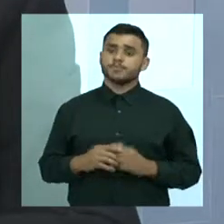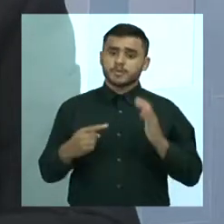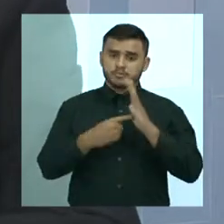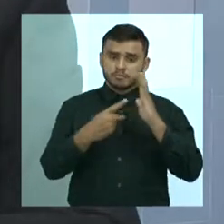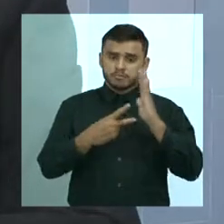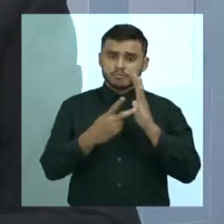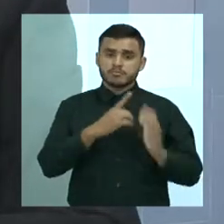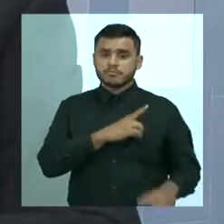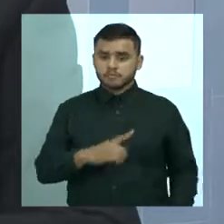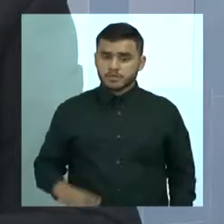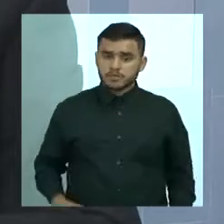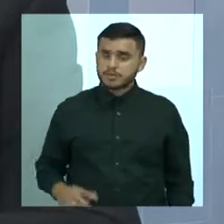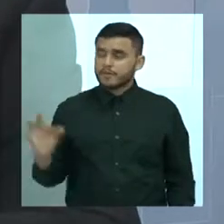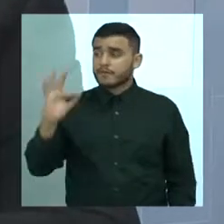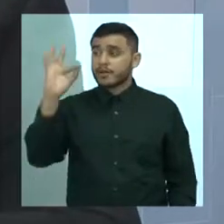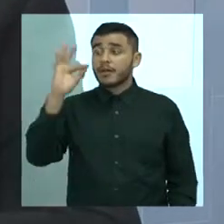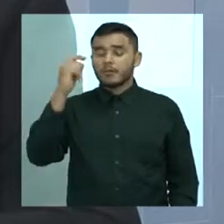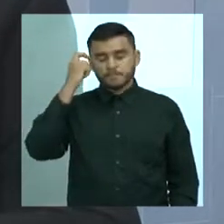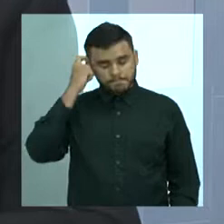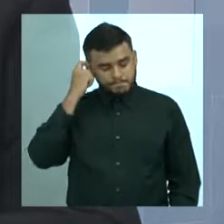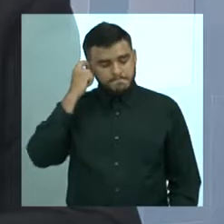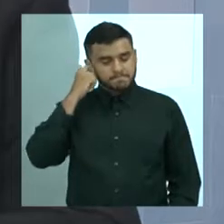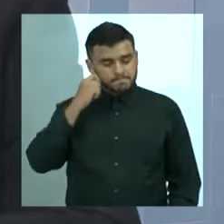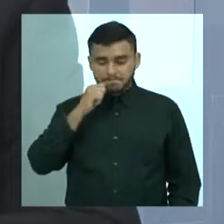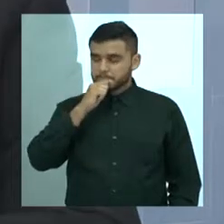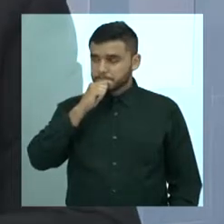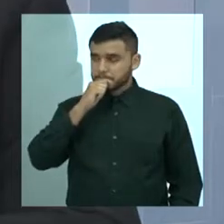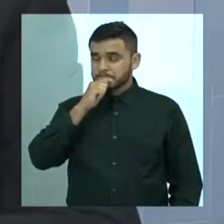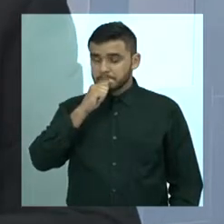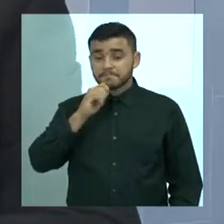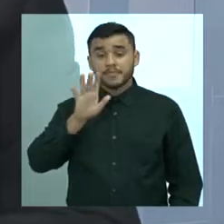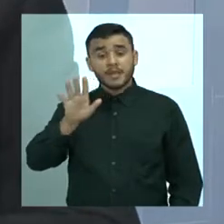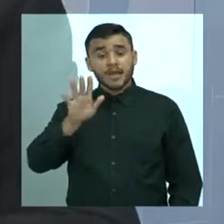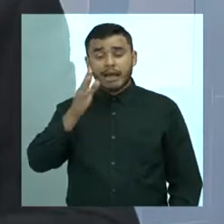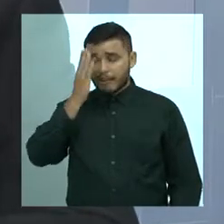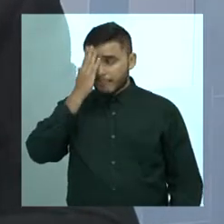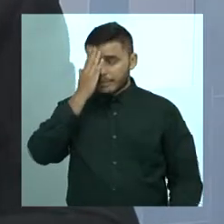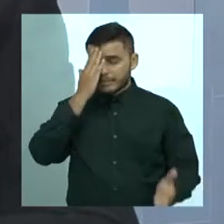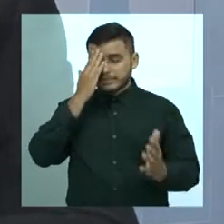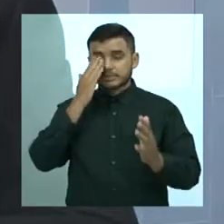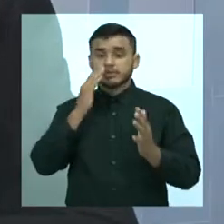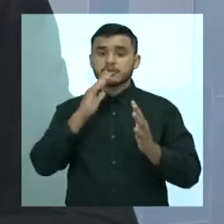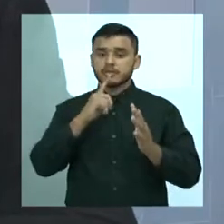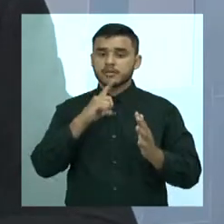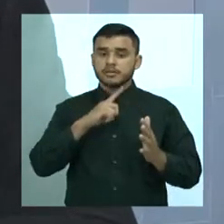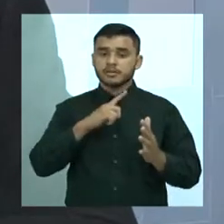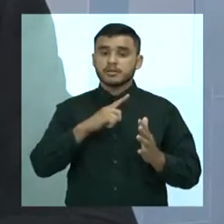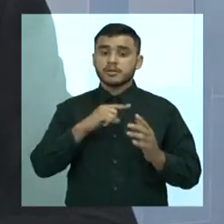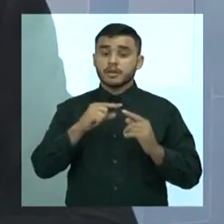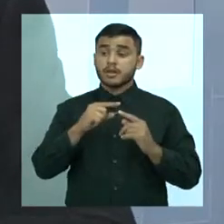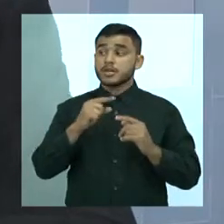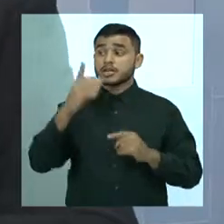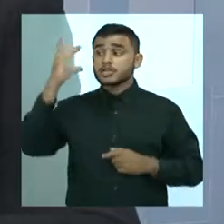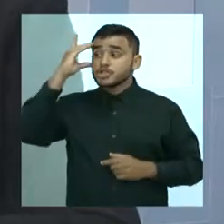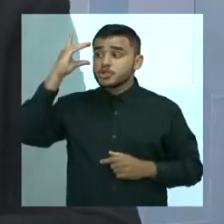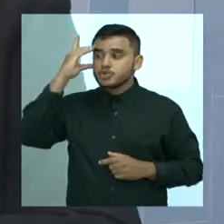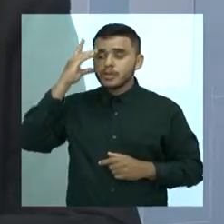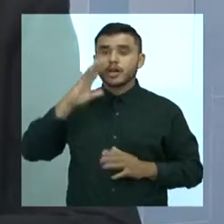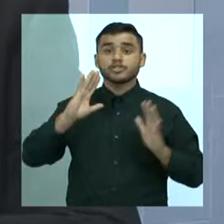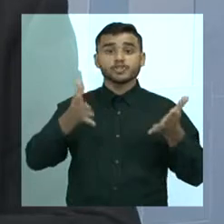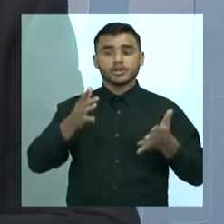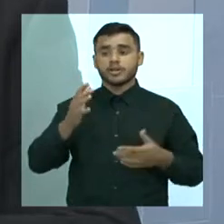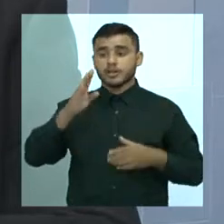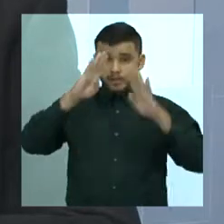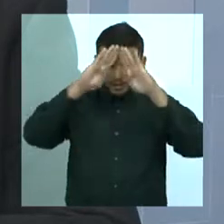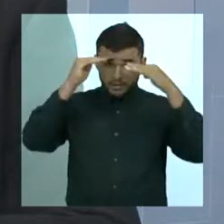Lula, mas tinha um peso muito enorme. Mas nos 2 mandatos de Dilma Rousseff, ele era senador. Quer dizer, esses mesmos